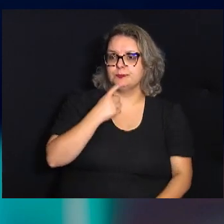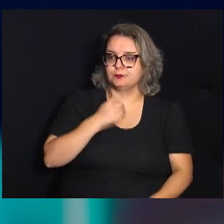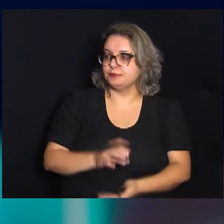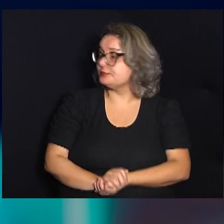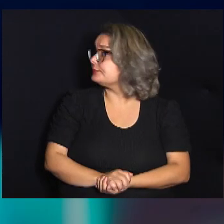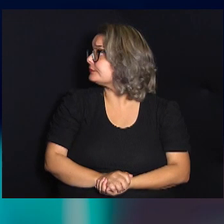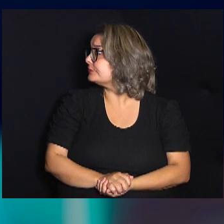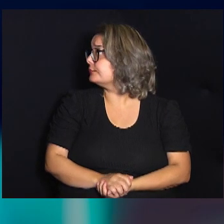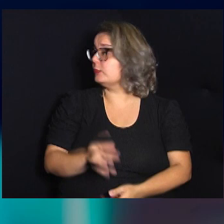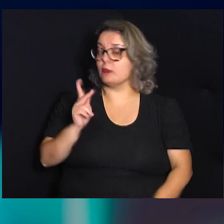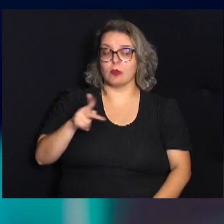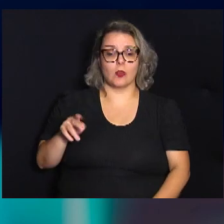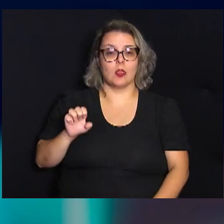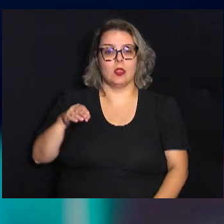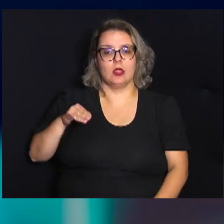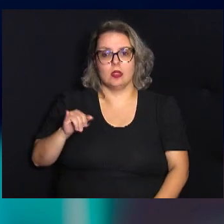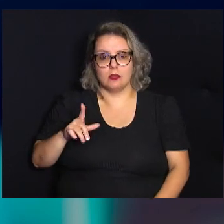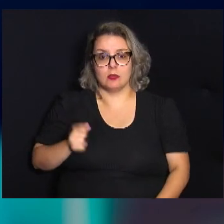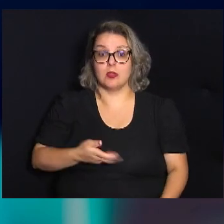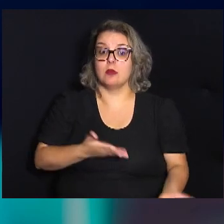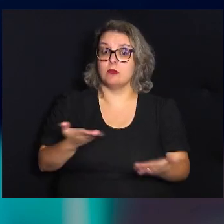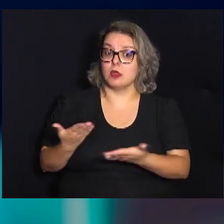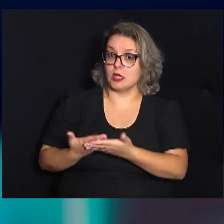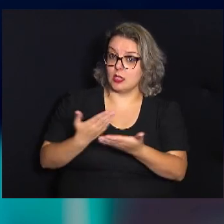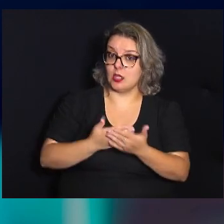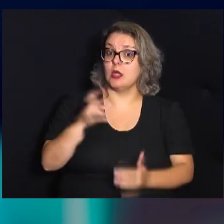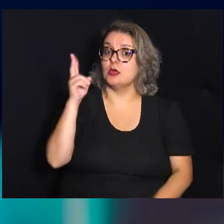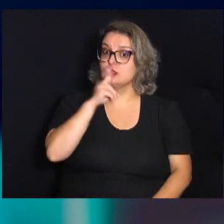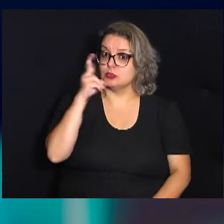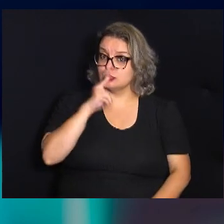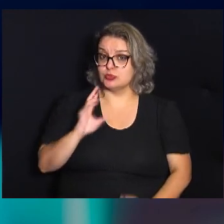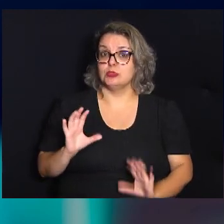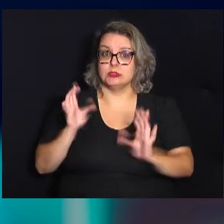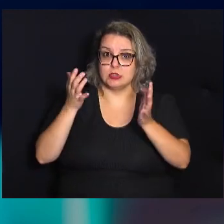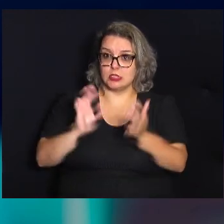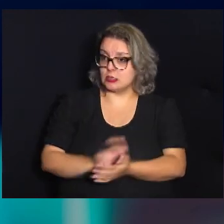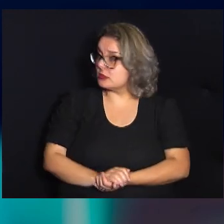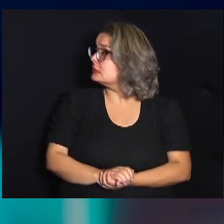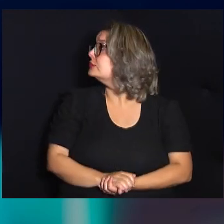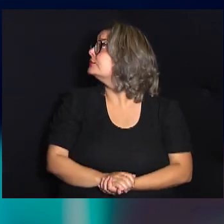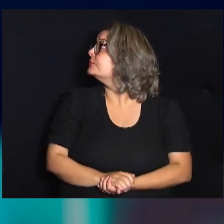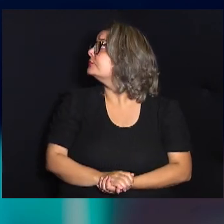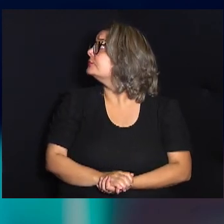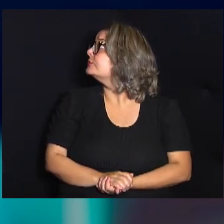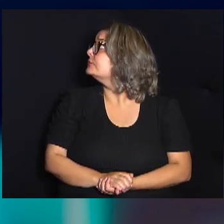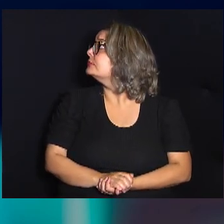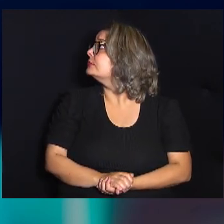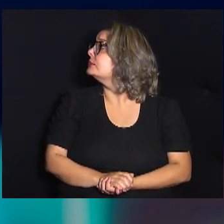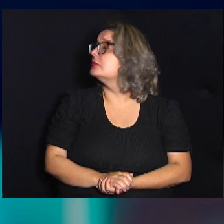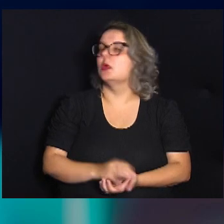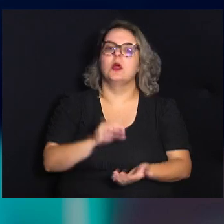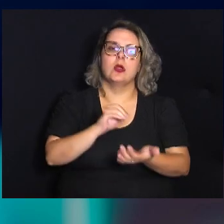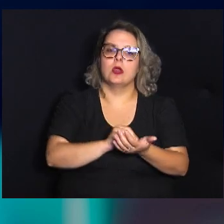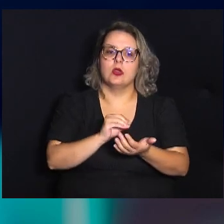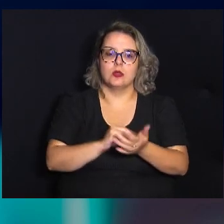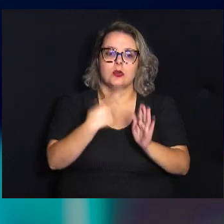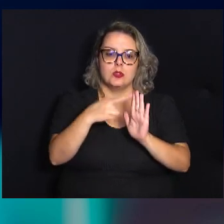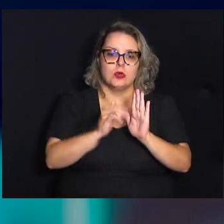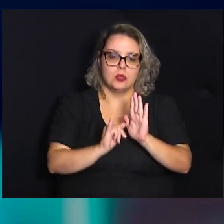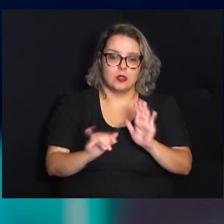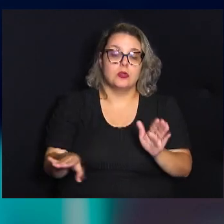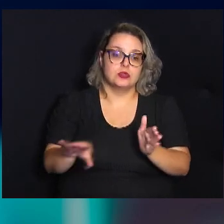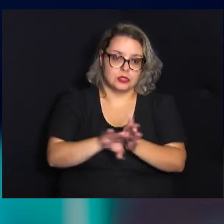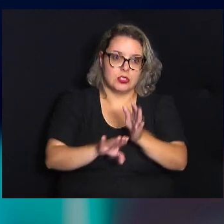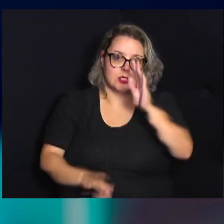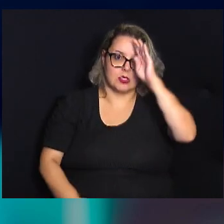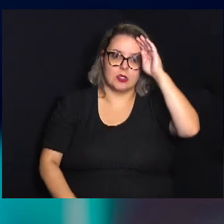para os próximos anos, na cidade de Campinas. Nós conseguimos perceber que Campinas vem passando por uma situação em